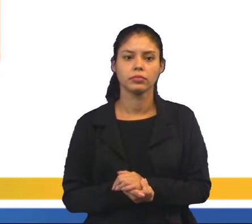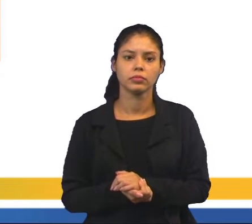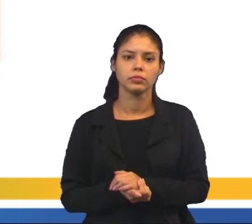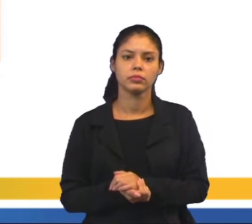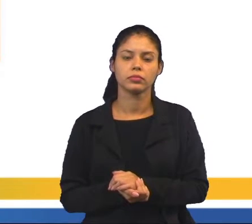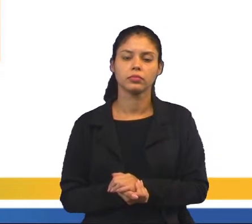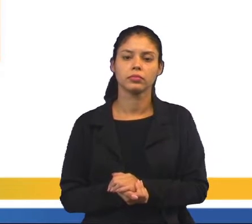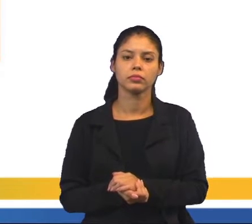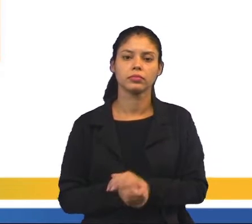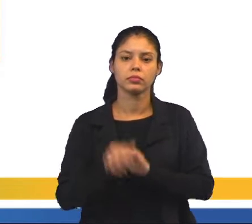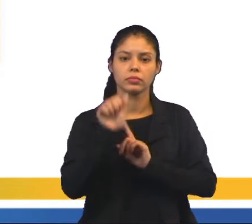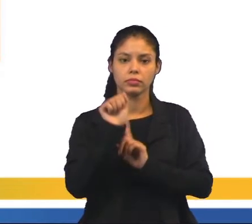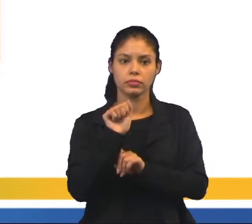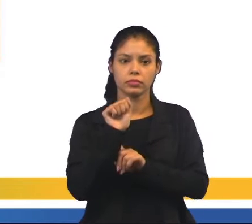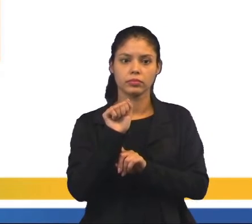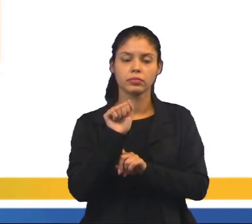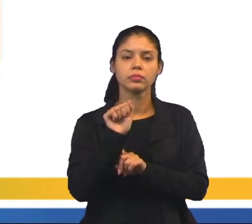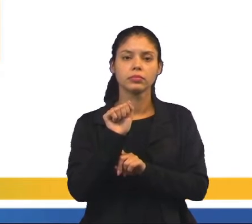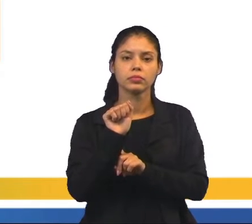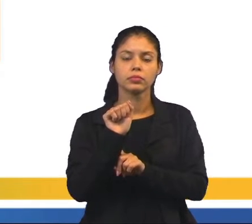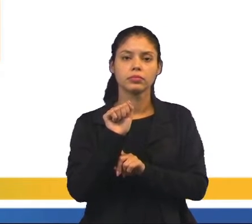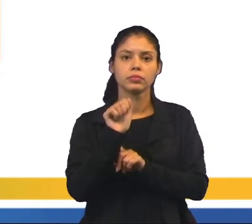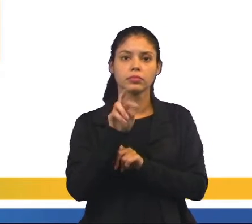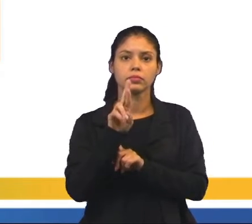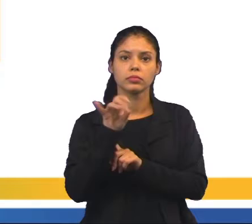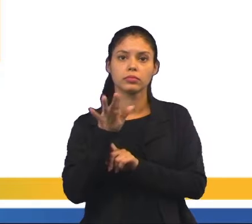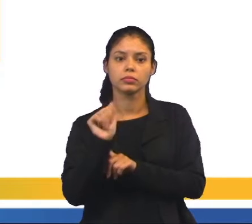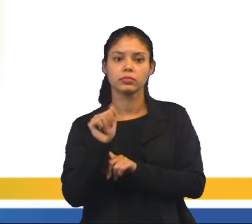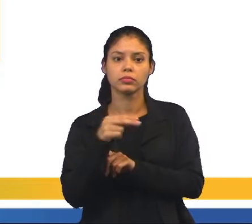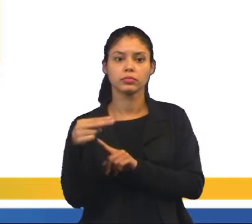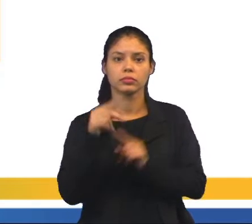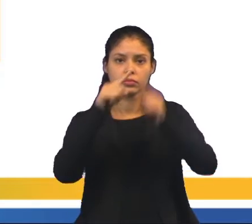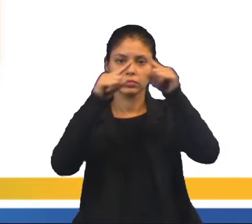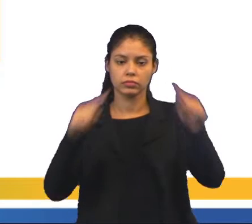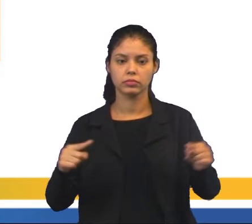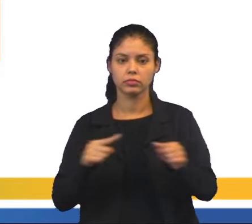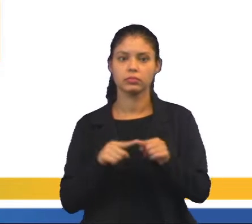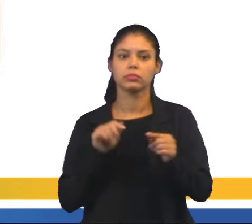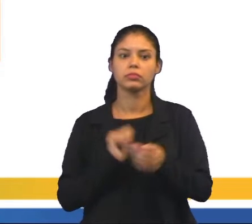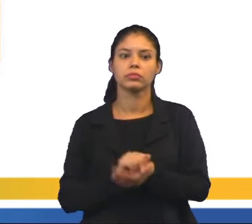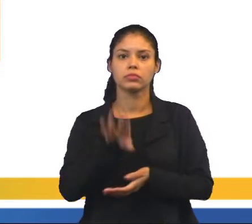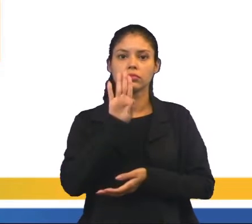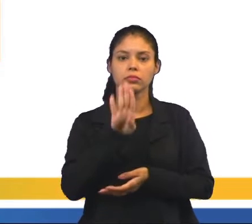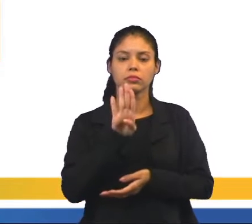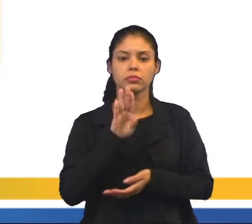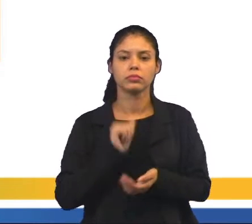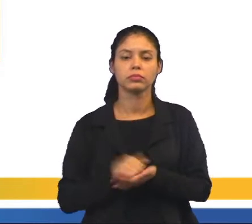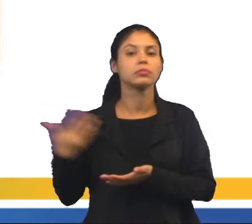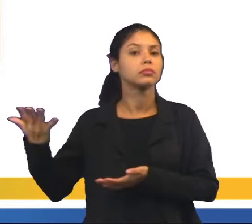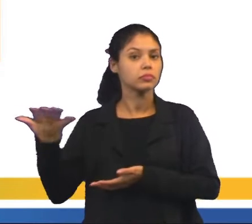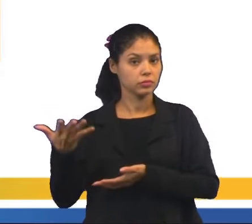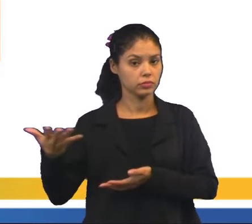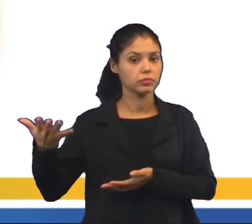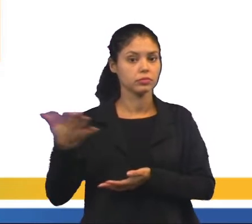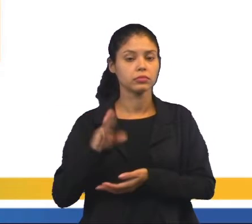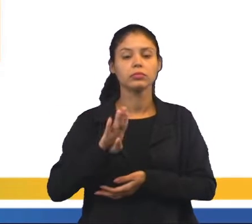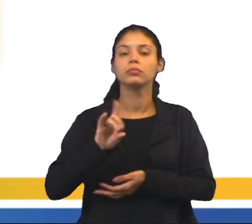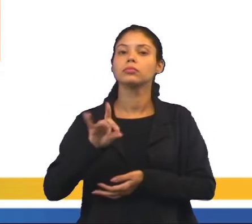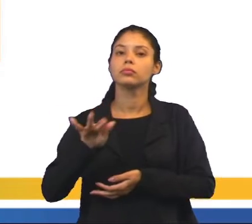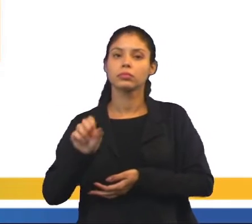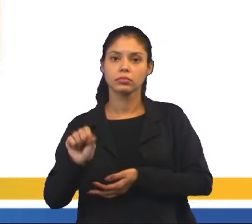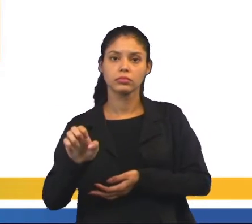Nós temos aí sendo quem? A área. A área é quem? A área do triângulo. Quem é o B? O B é representado